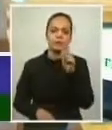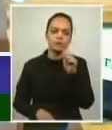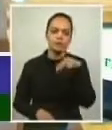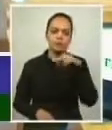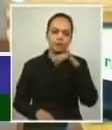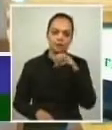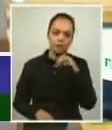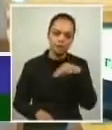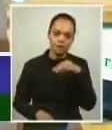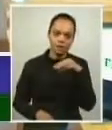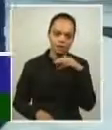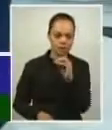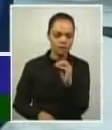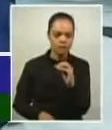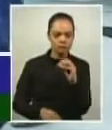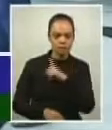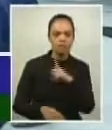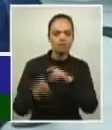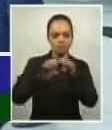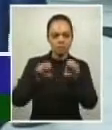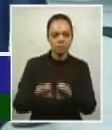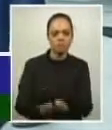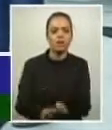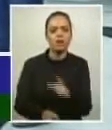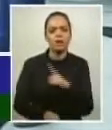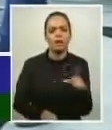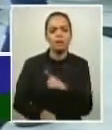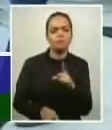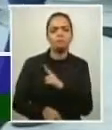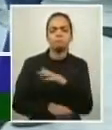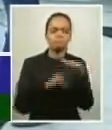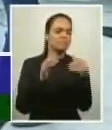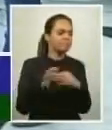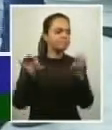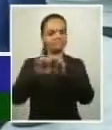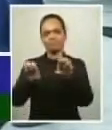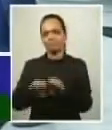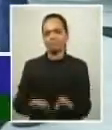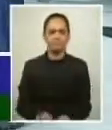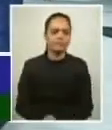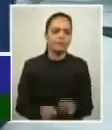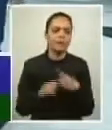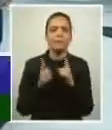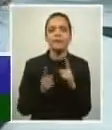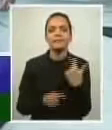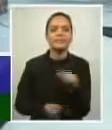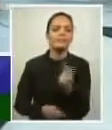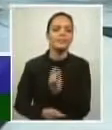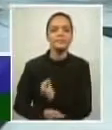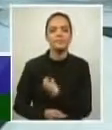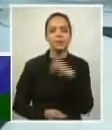órgão político é muito estruturado tem todo um aparato mas ele não tem